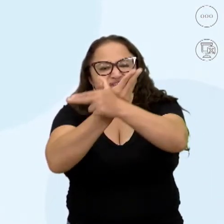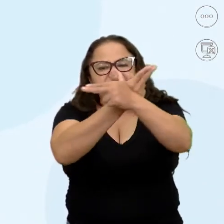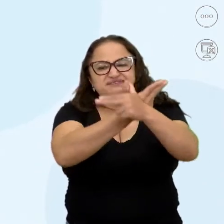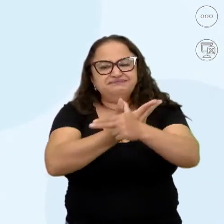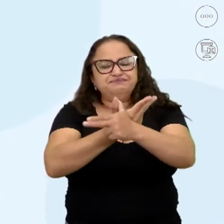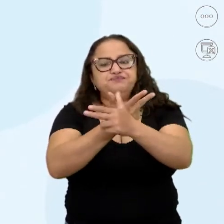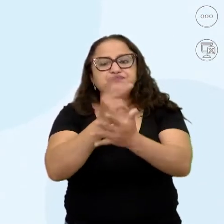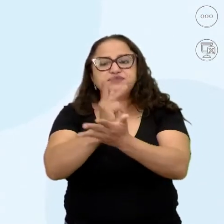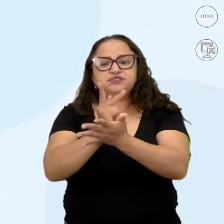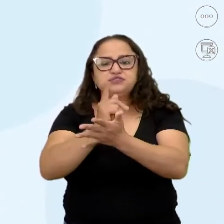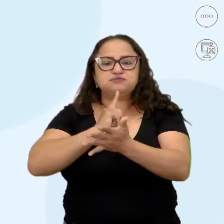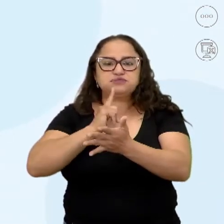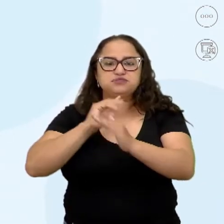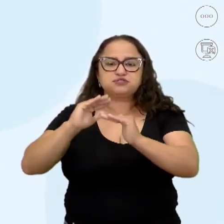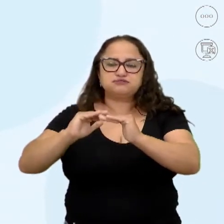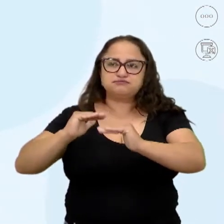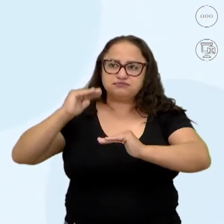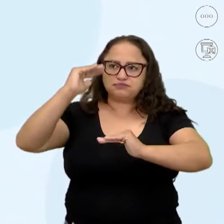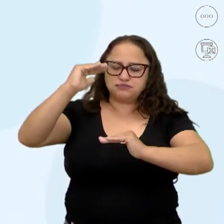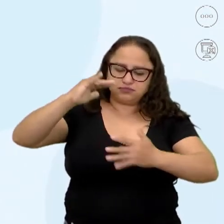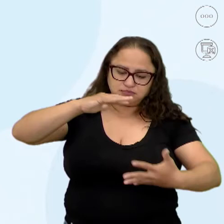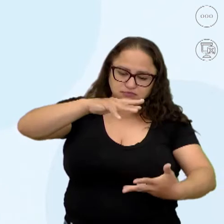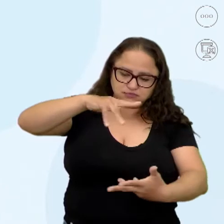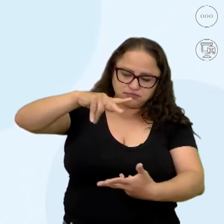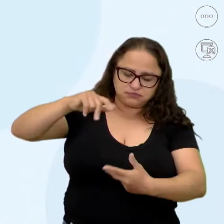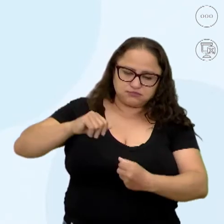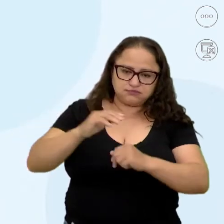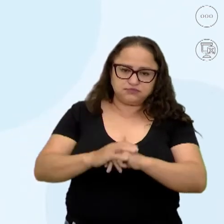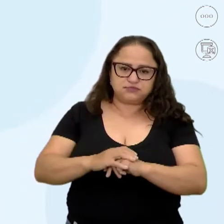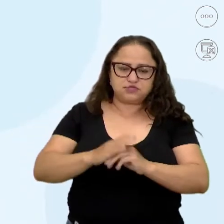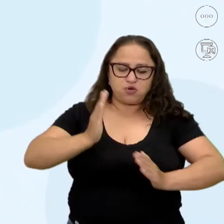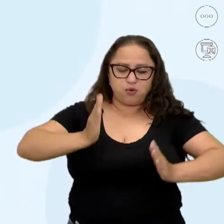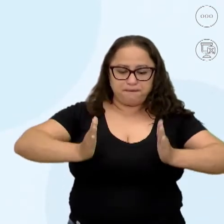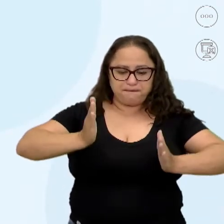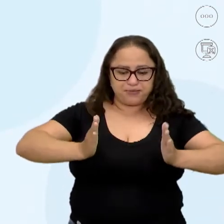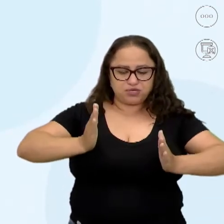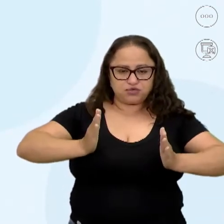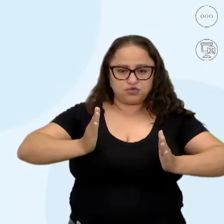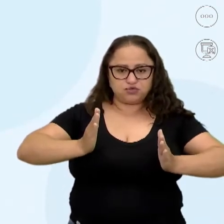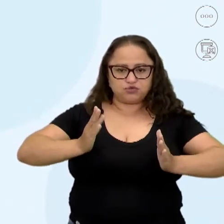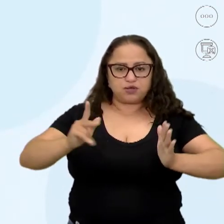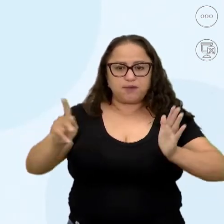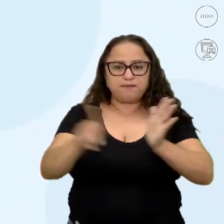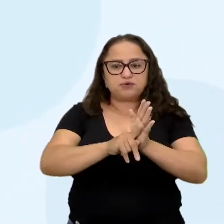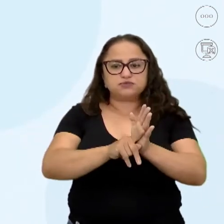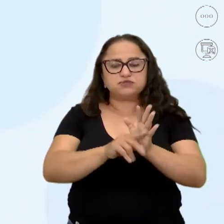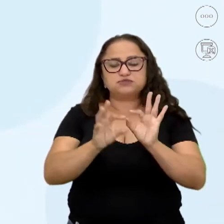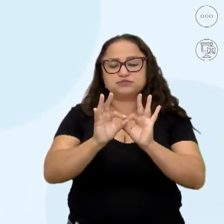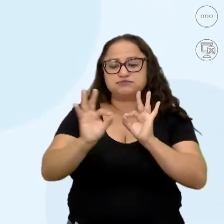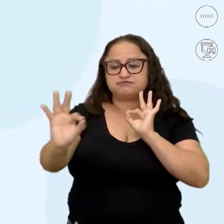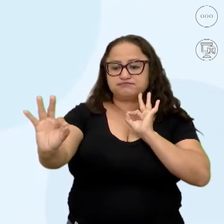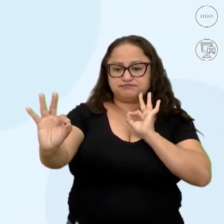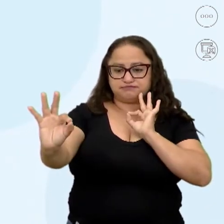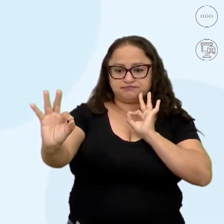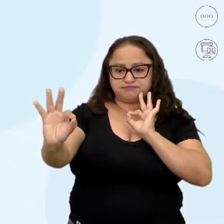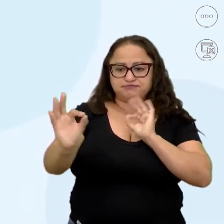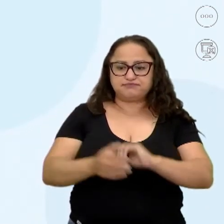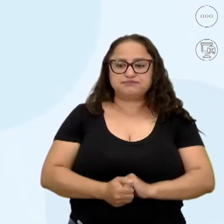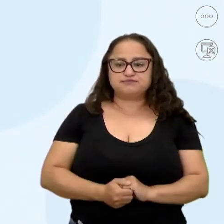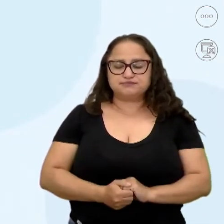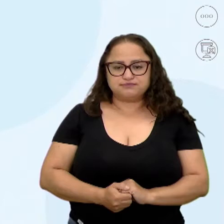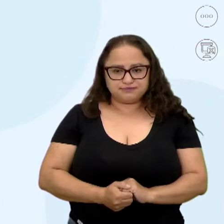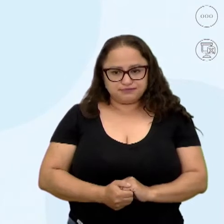de um ponto em relação à Terra. O período é proporcional à distância, né, pessoal? Lembra aí o período,